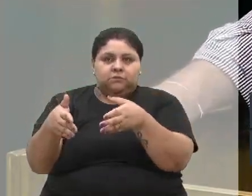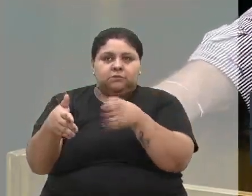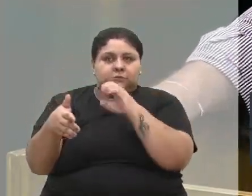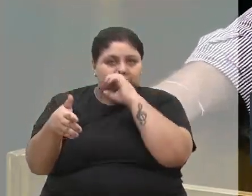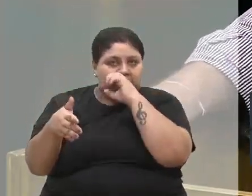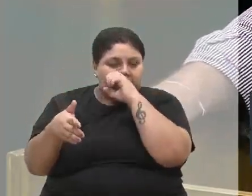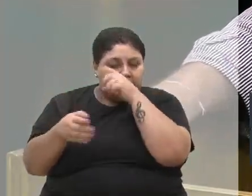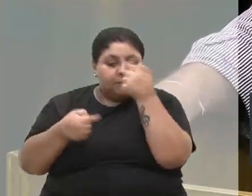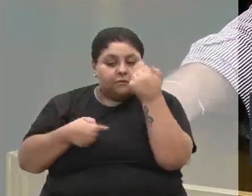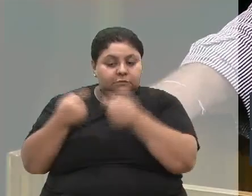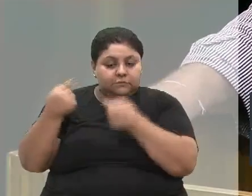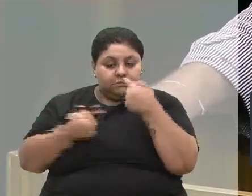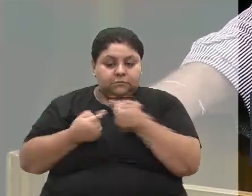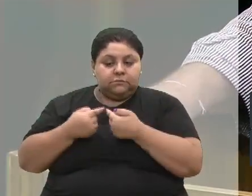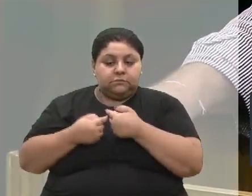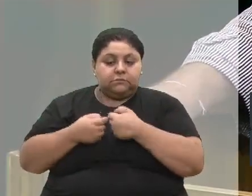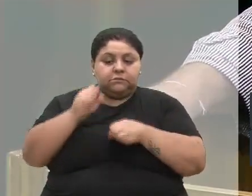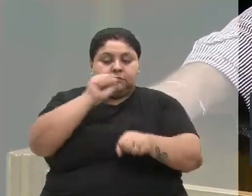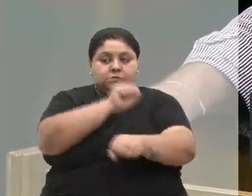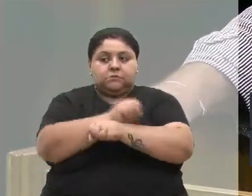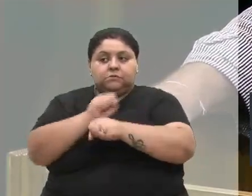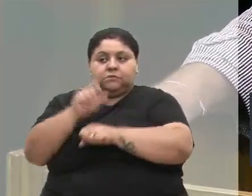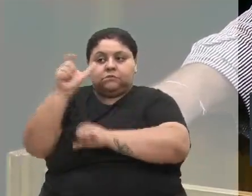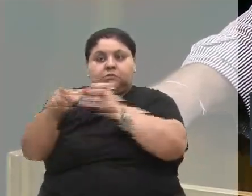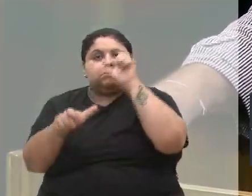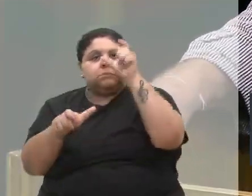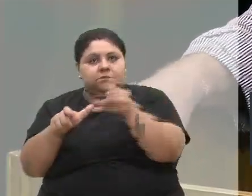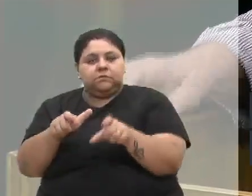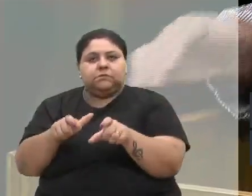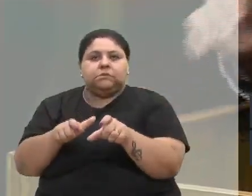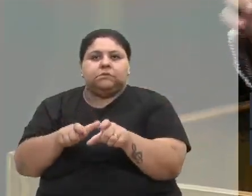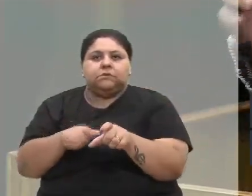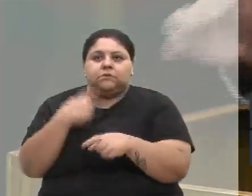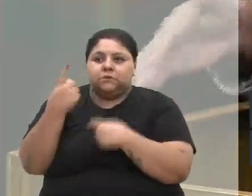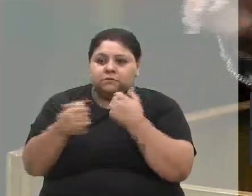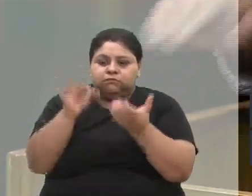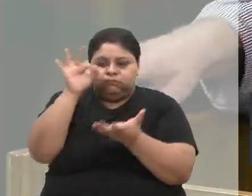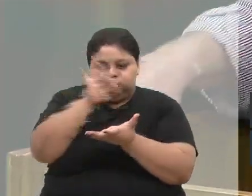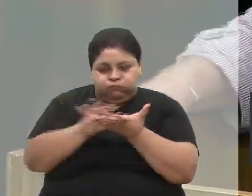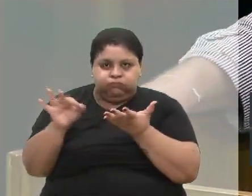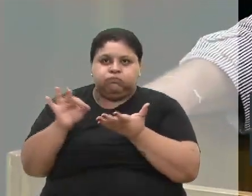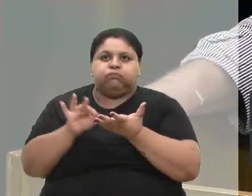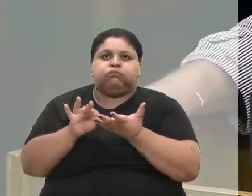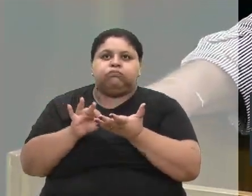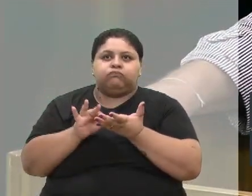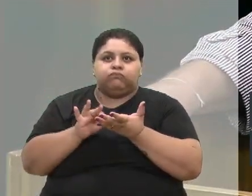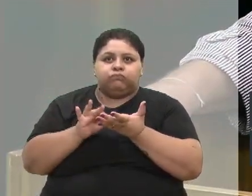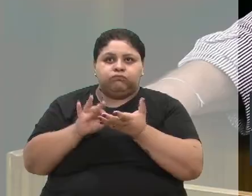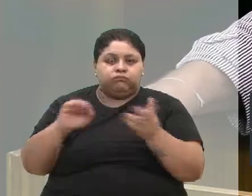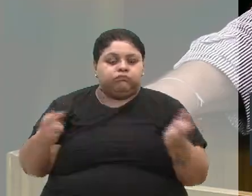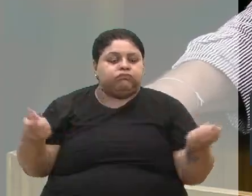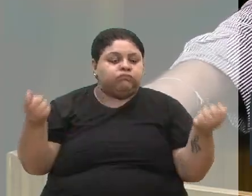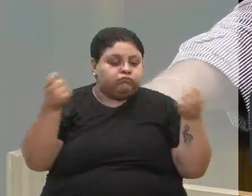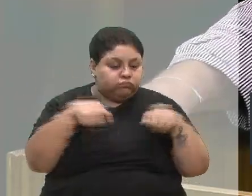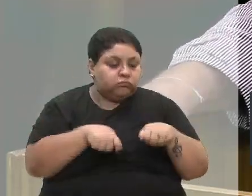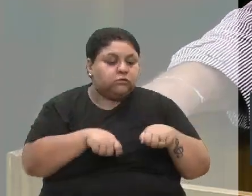desse debate. Espero que as pessoas, alguns inscritos vai ter, só tem capacidade